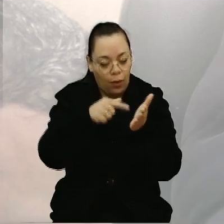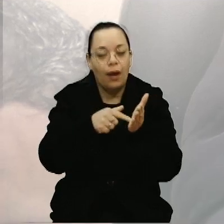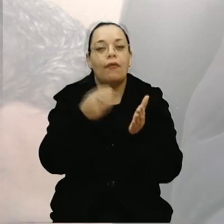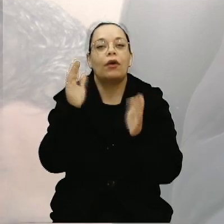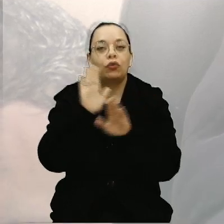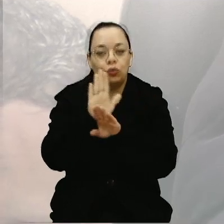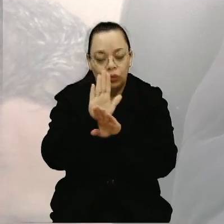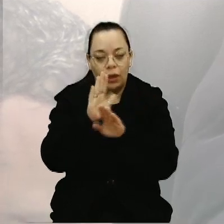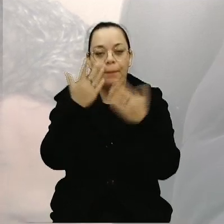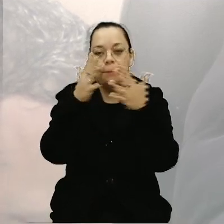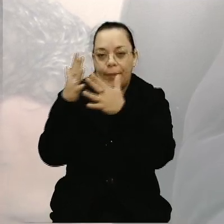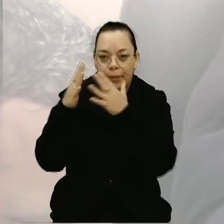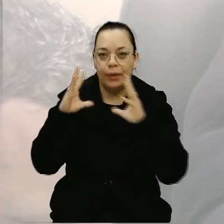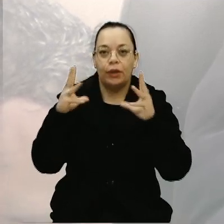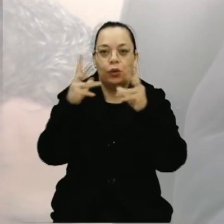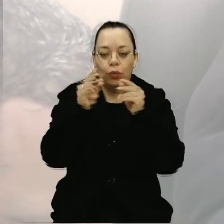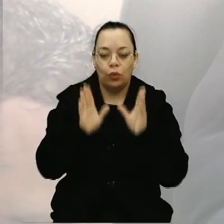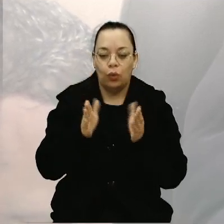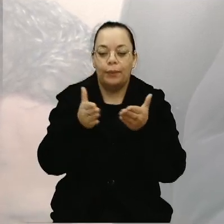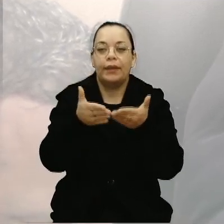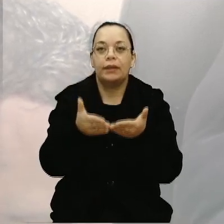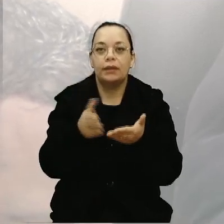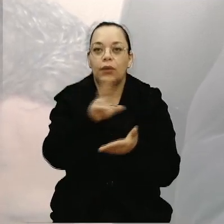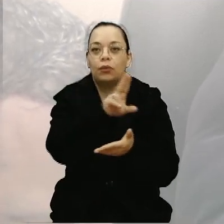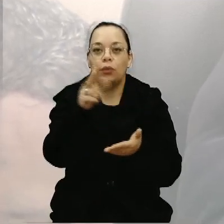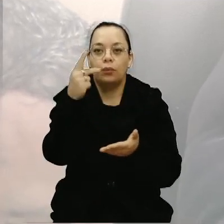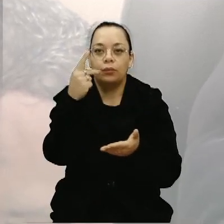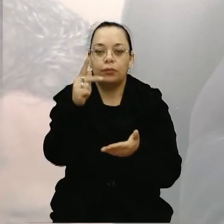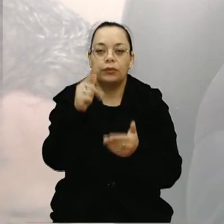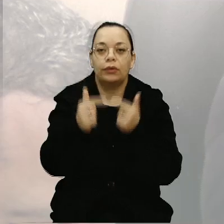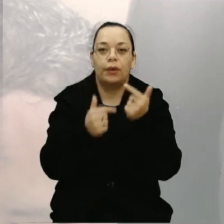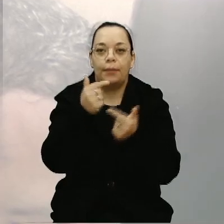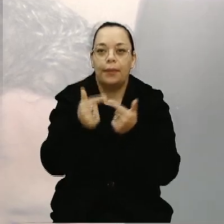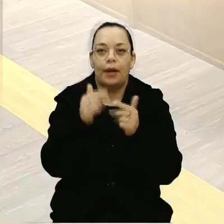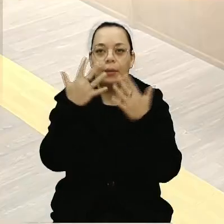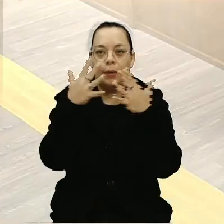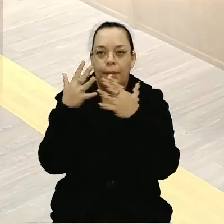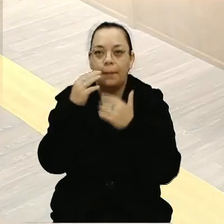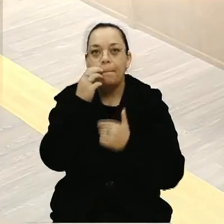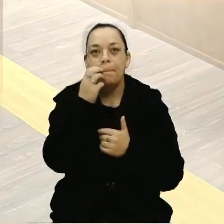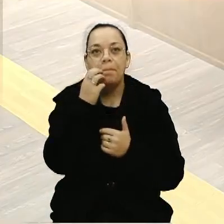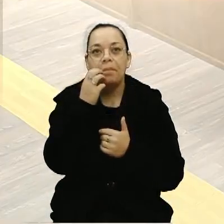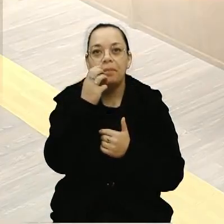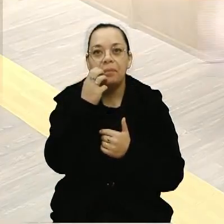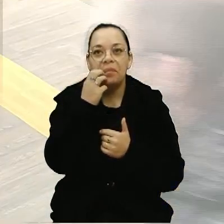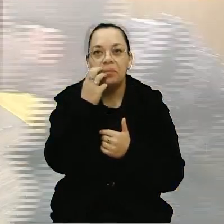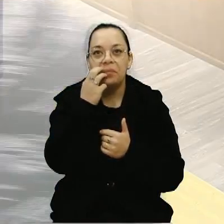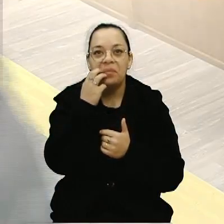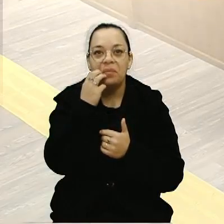quero parabenizar e toda a comissão em seu nome por esse trabalho. Parabéns.